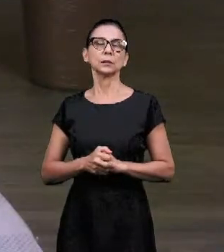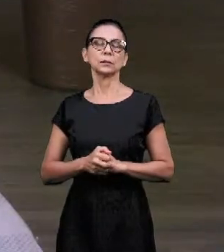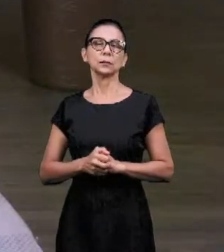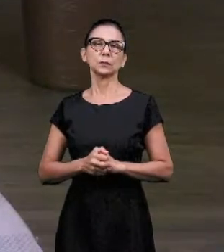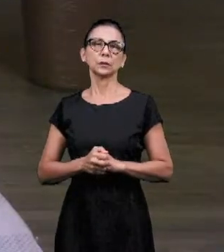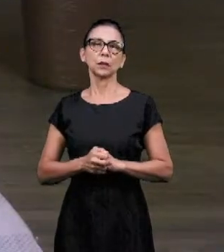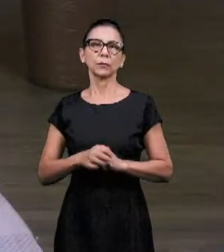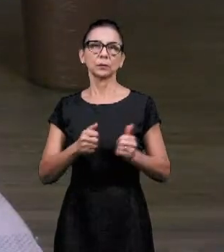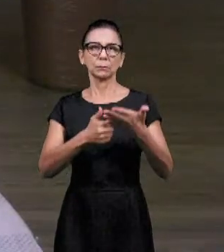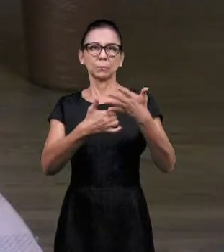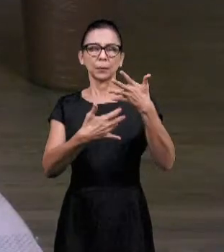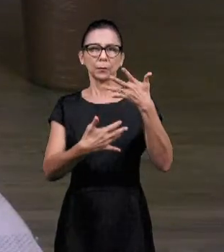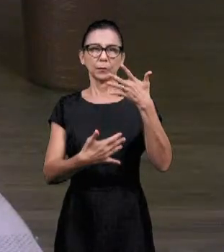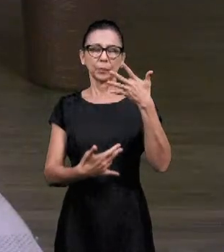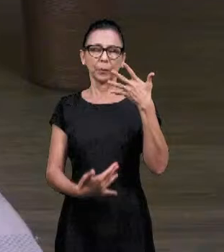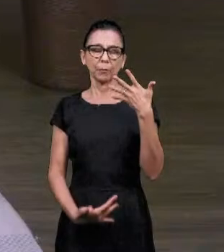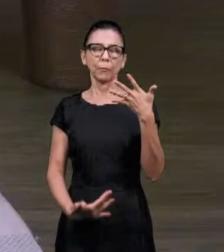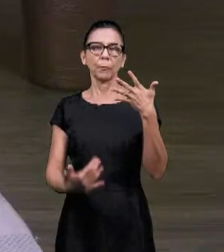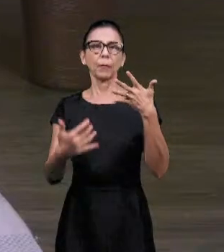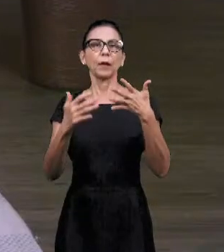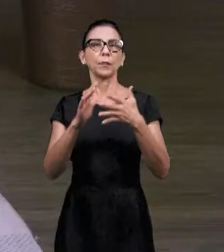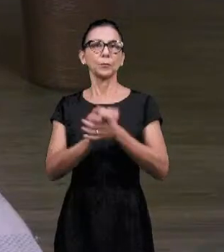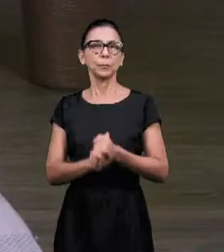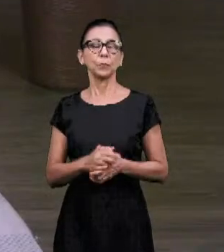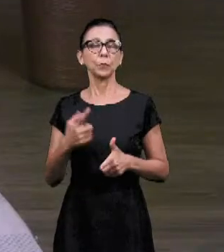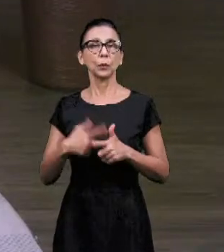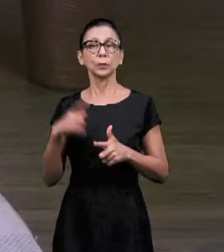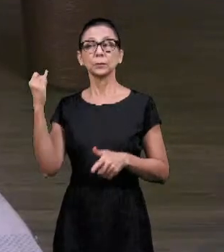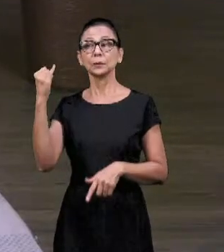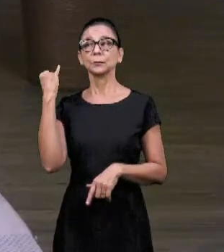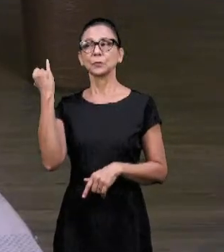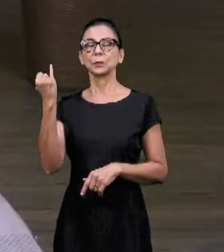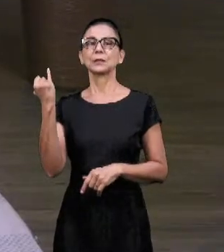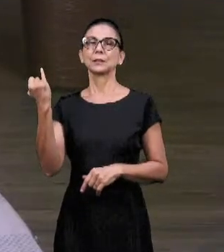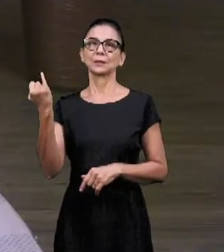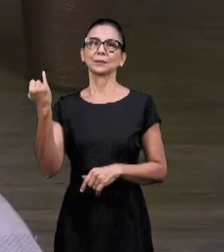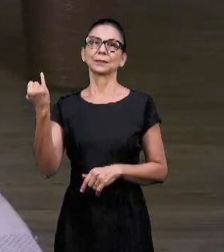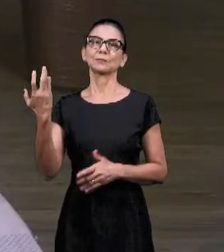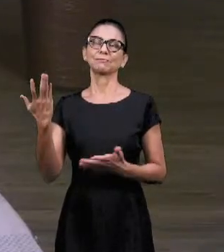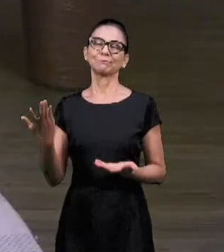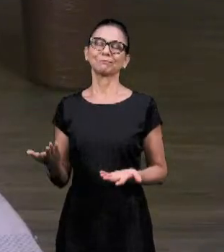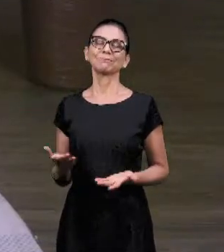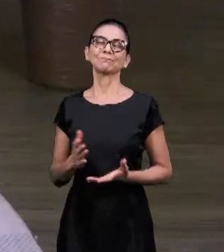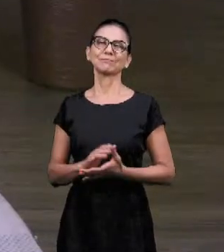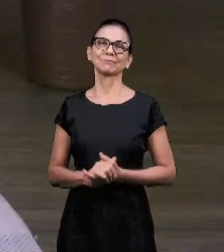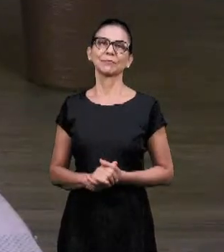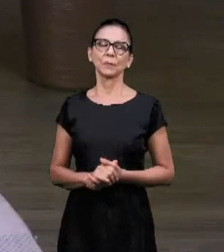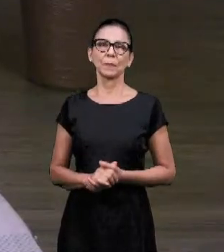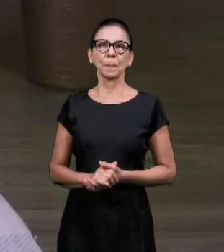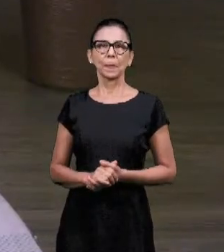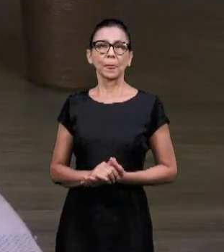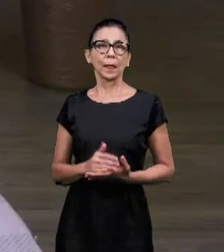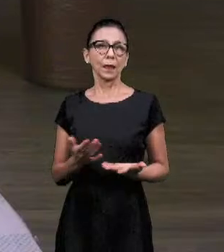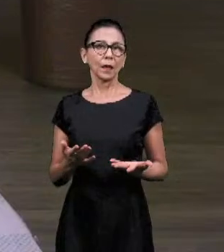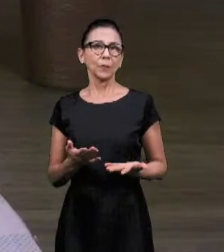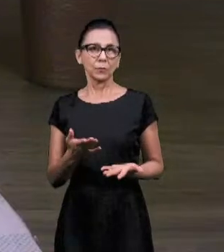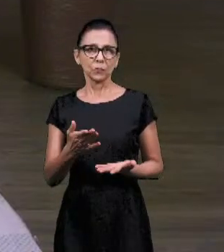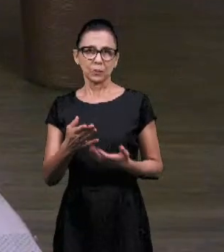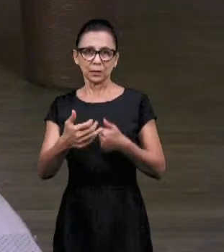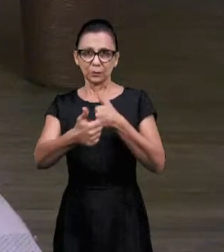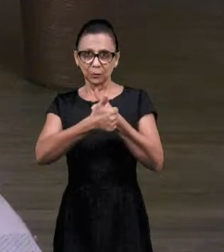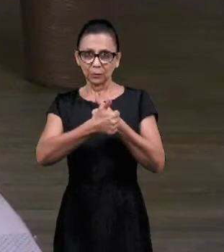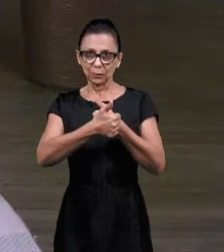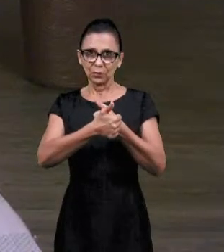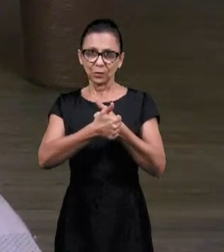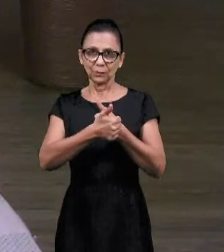são de relevância, são relevantes. Então, por isso é importante. Você está assistindo agora o culto? Você já curtiu? É